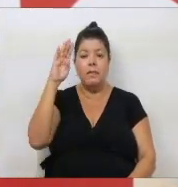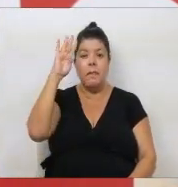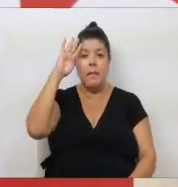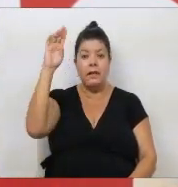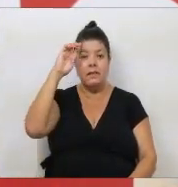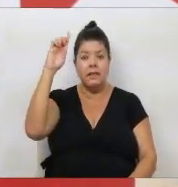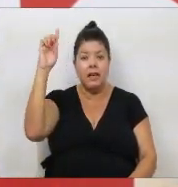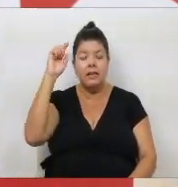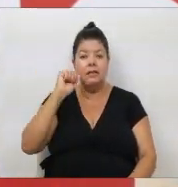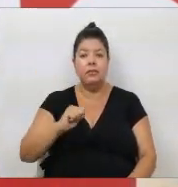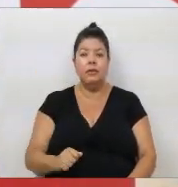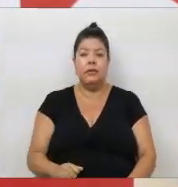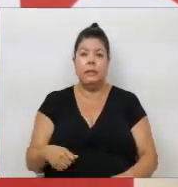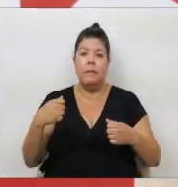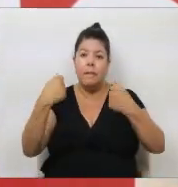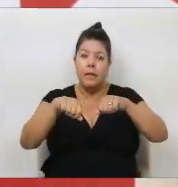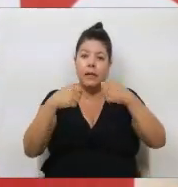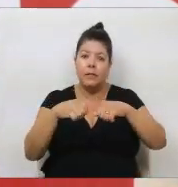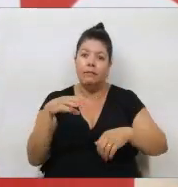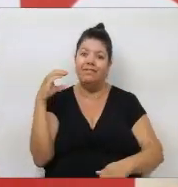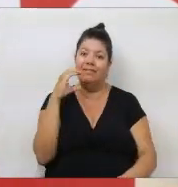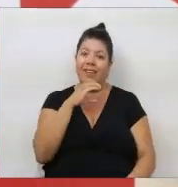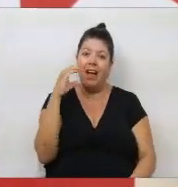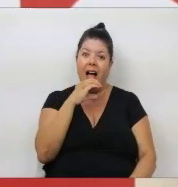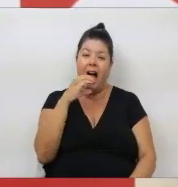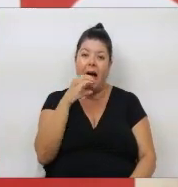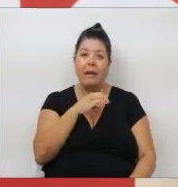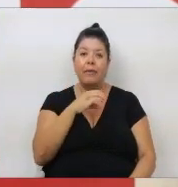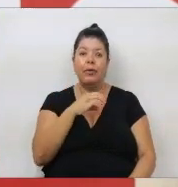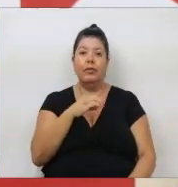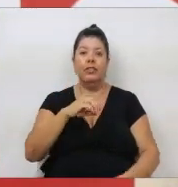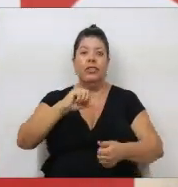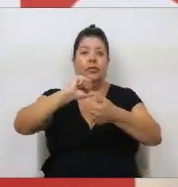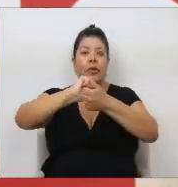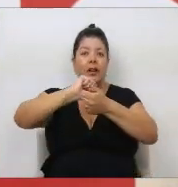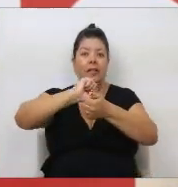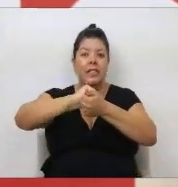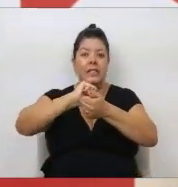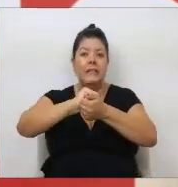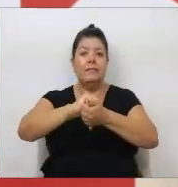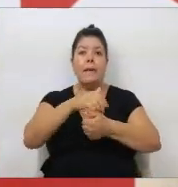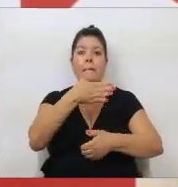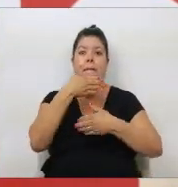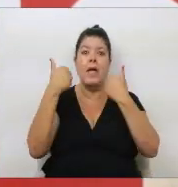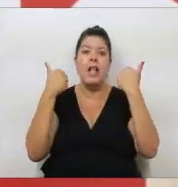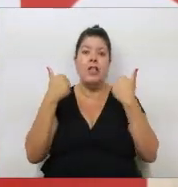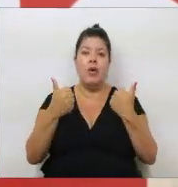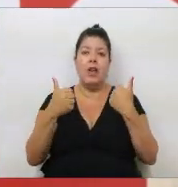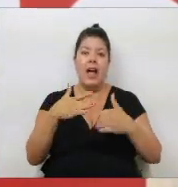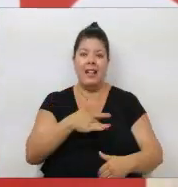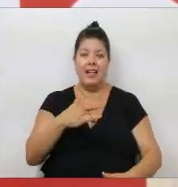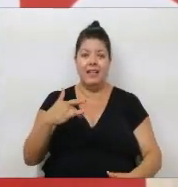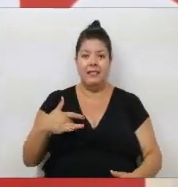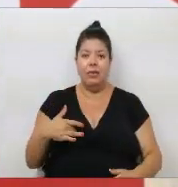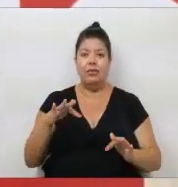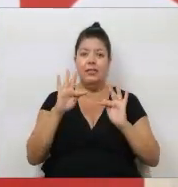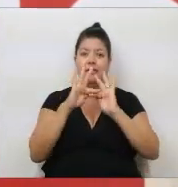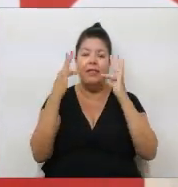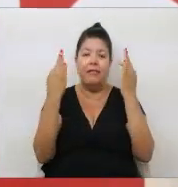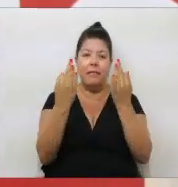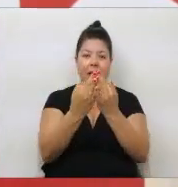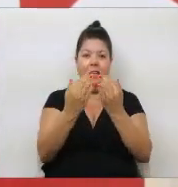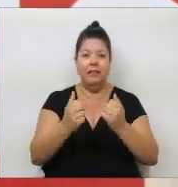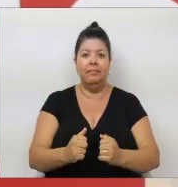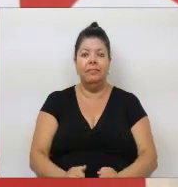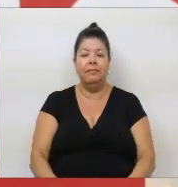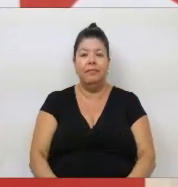há necessidade urgente, assim, de uma qualificação, uma melhora no atendimento à saúde da família,